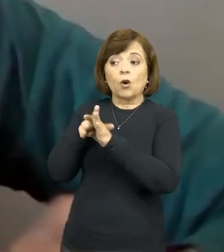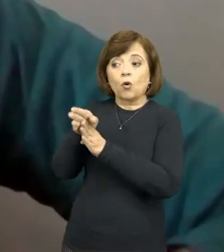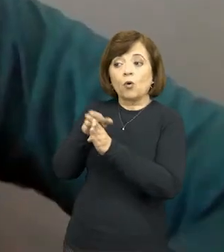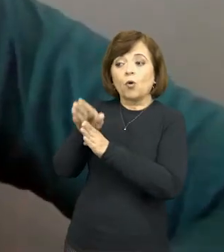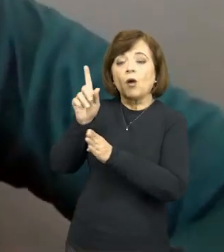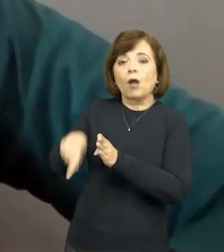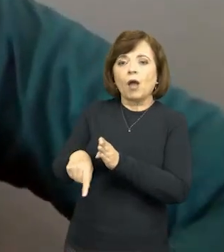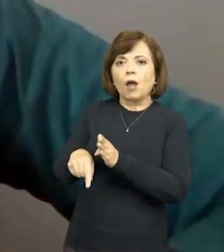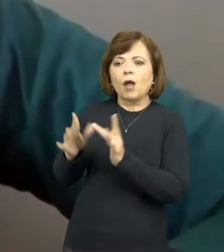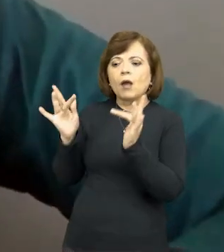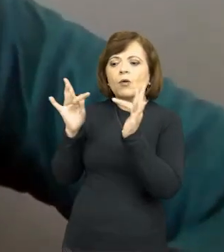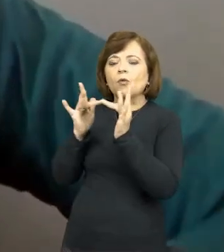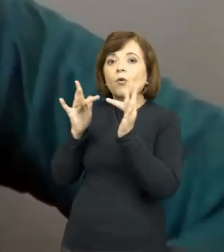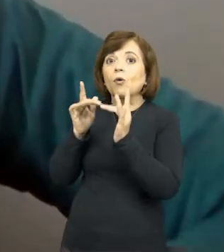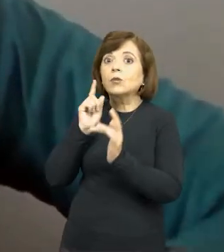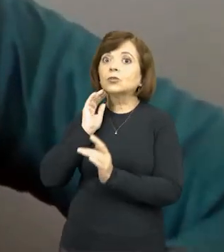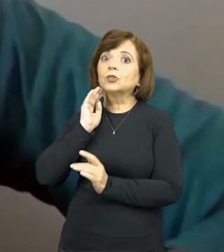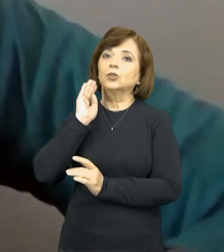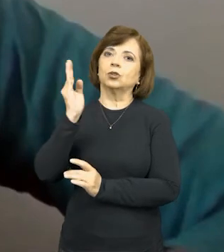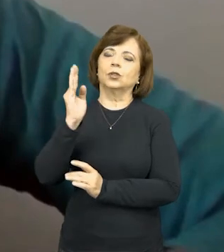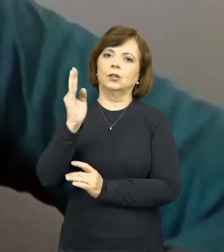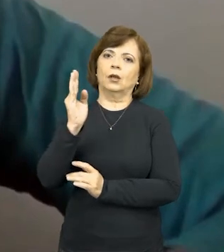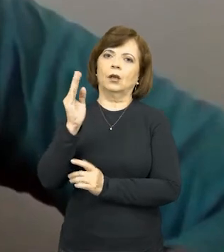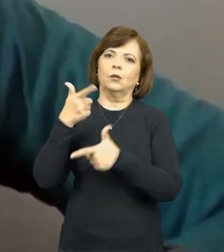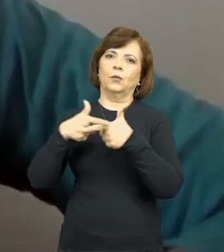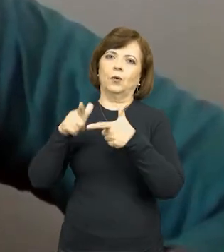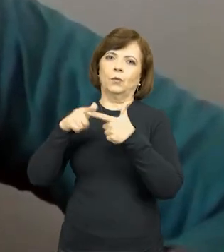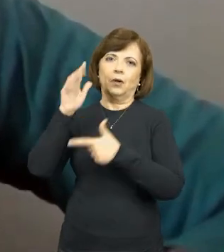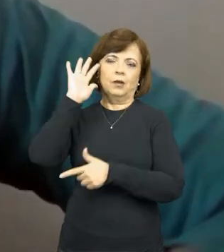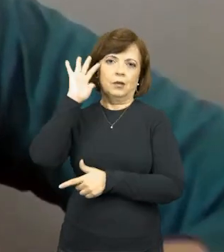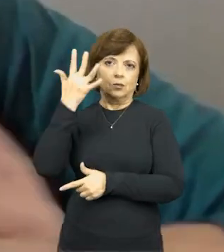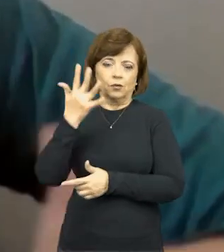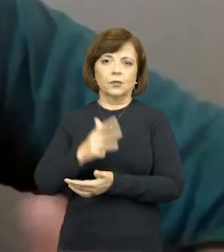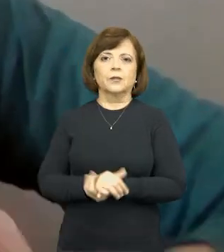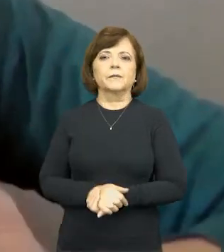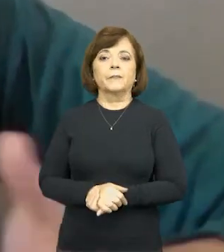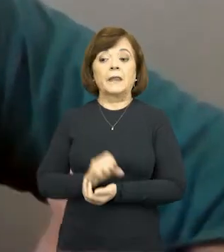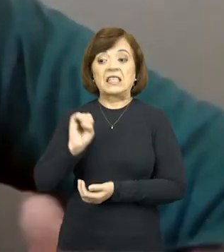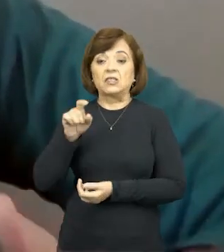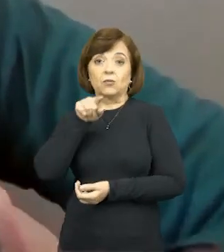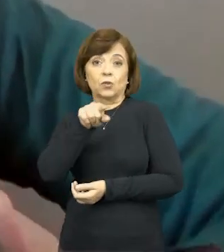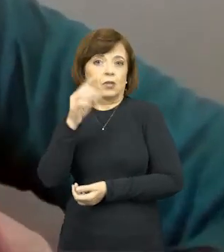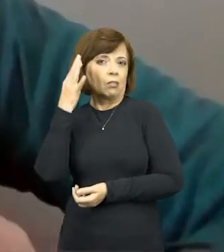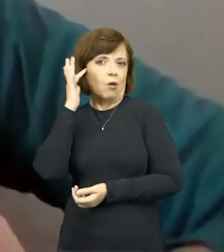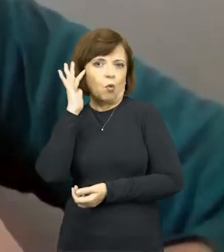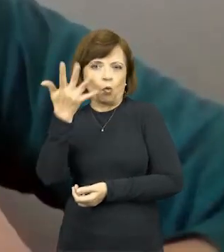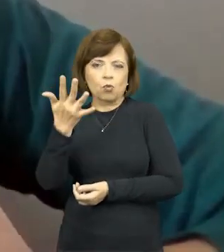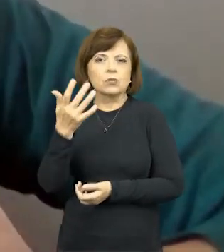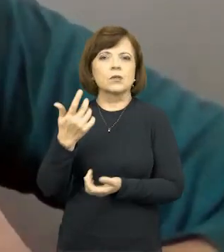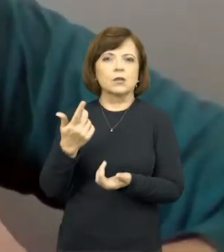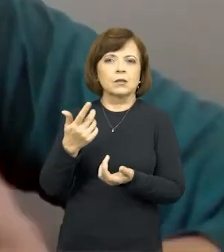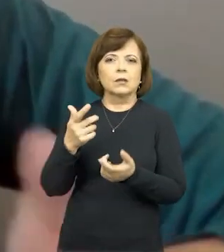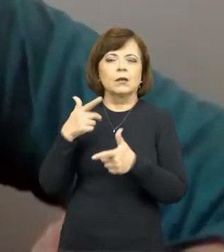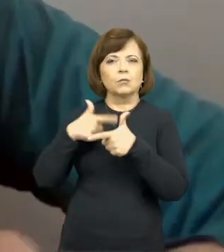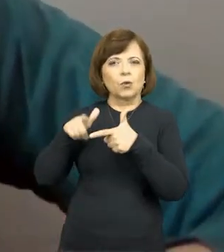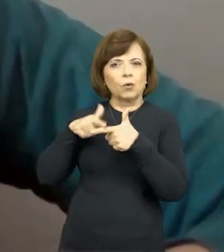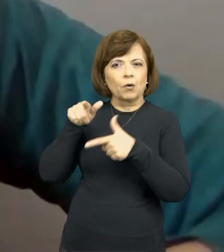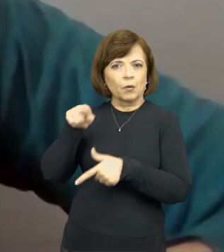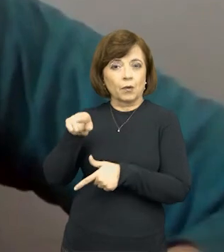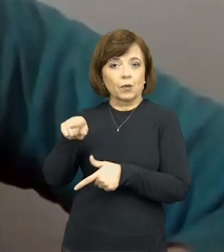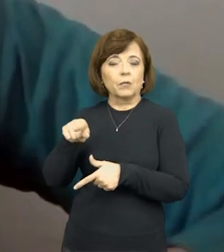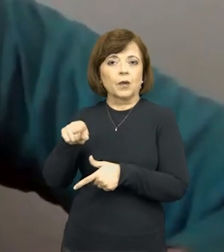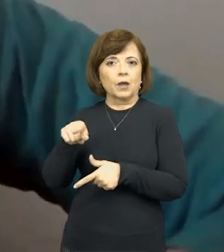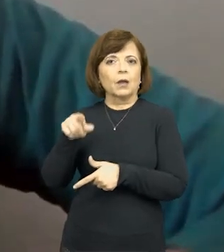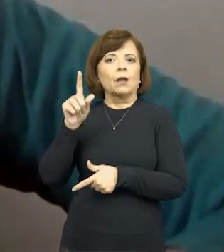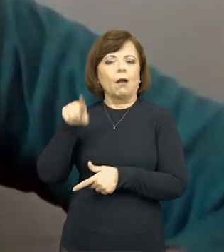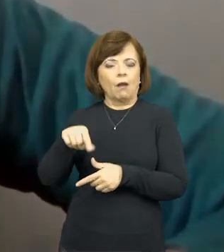primeiro lugar, é entrar em contato com o fornecedor para resolver o problema. Não conseguindo resolver o problema com o fornecedor, aí sim o segundo